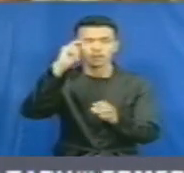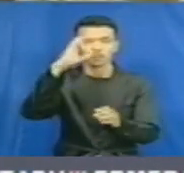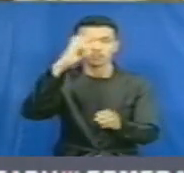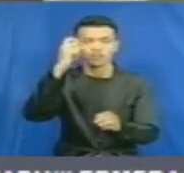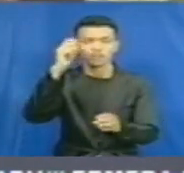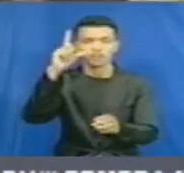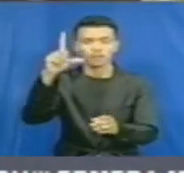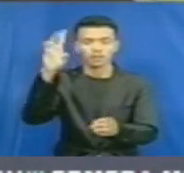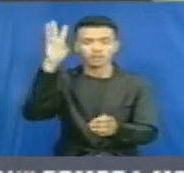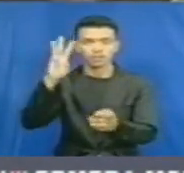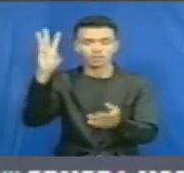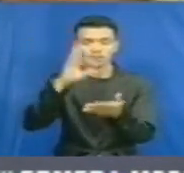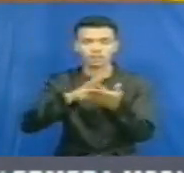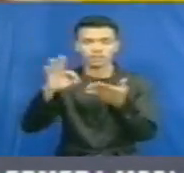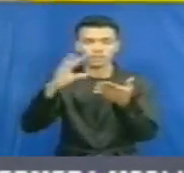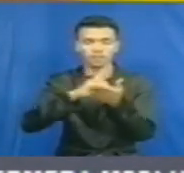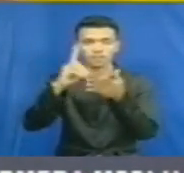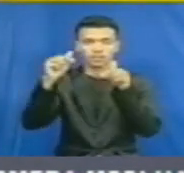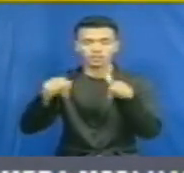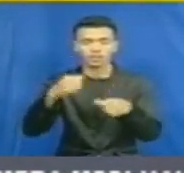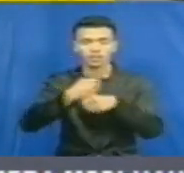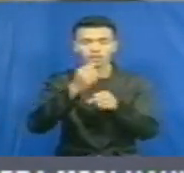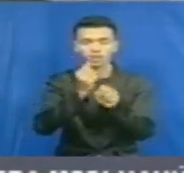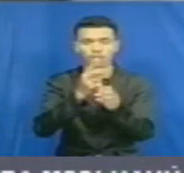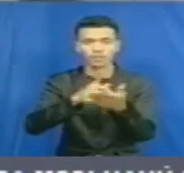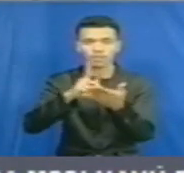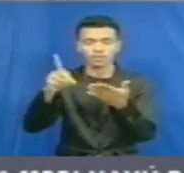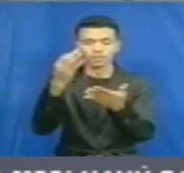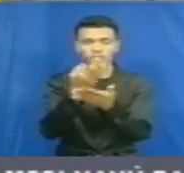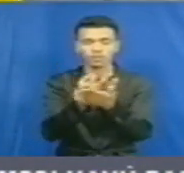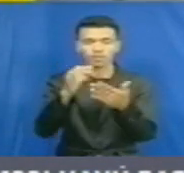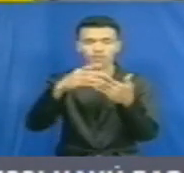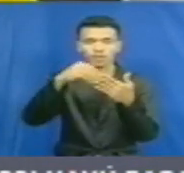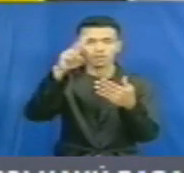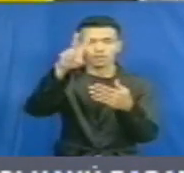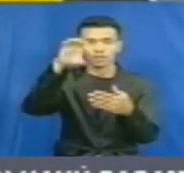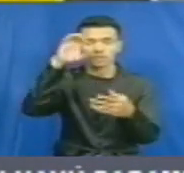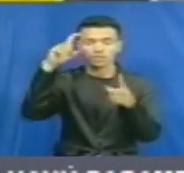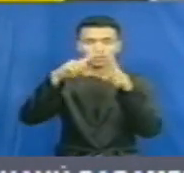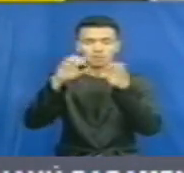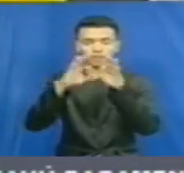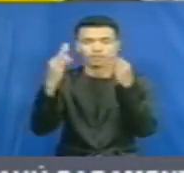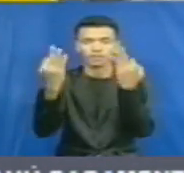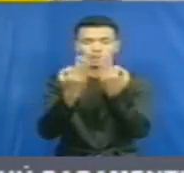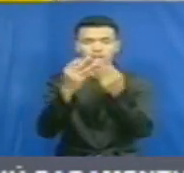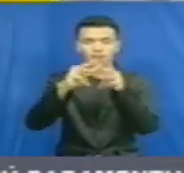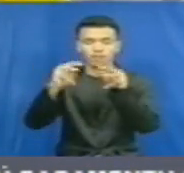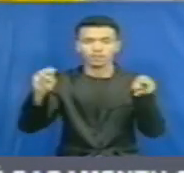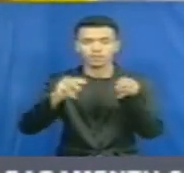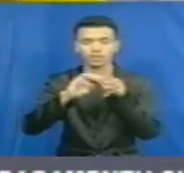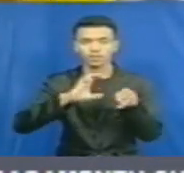Timor-Leste quarta-feira semana ne. Hu onahalo pagamento osan dólar atus rua ba umakain sir ia município Cova